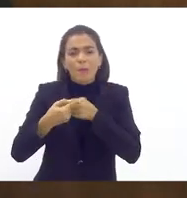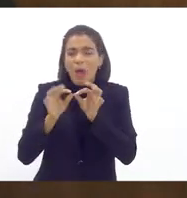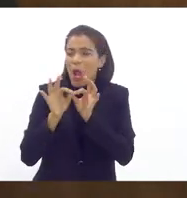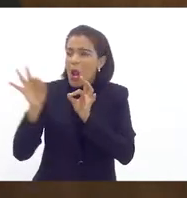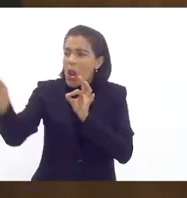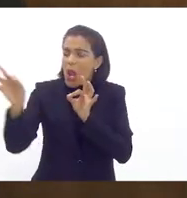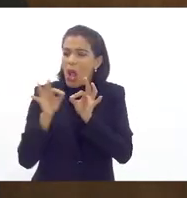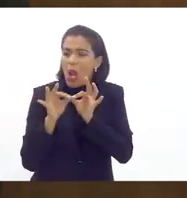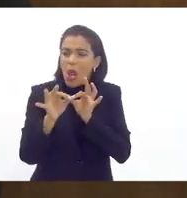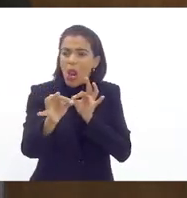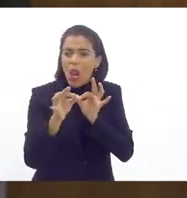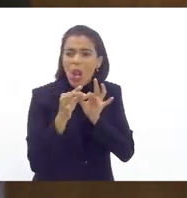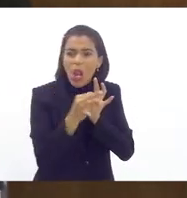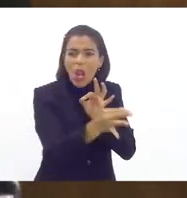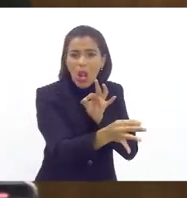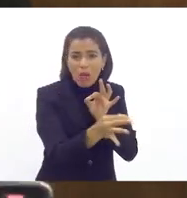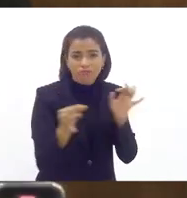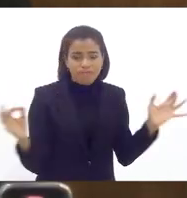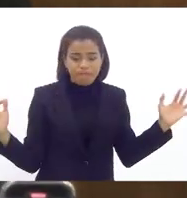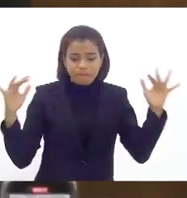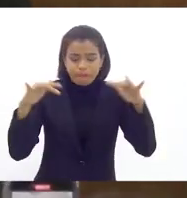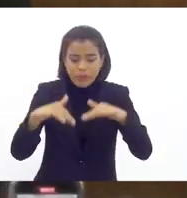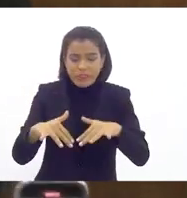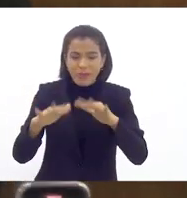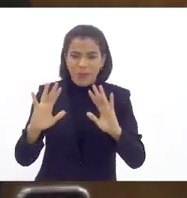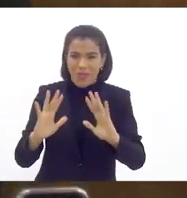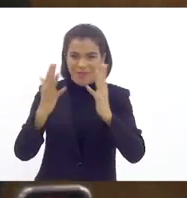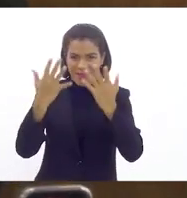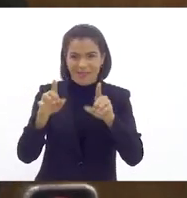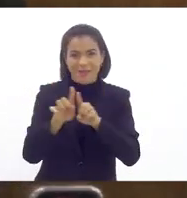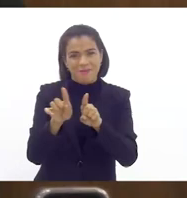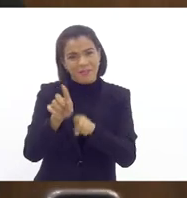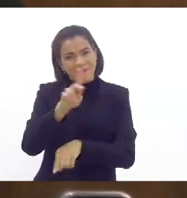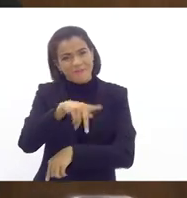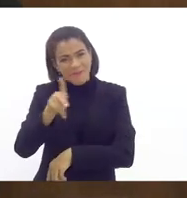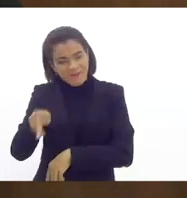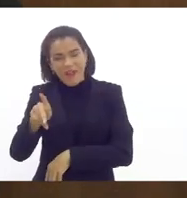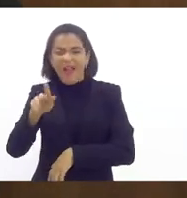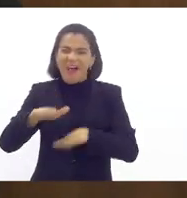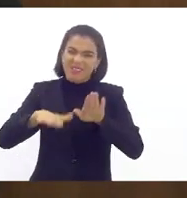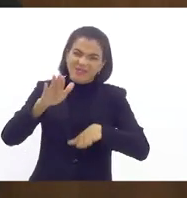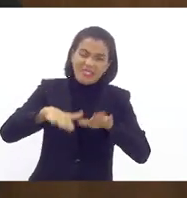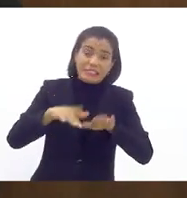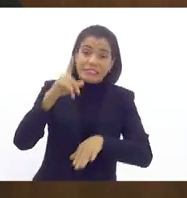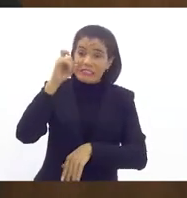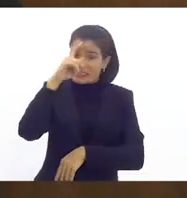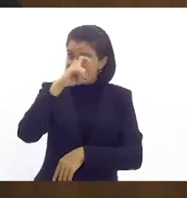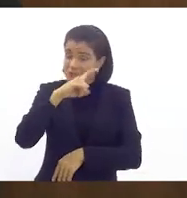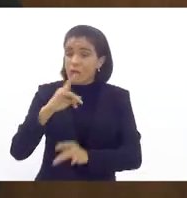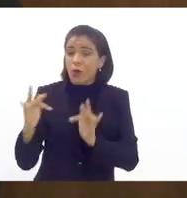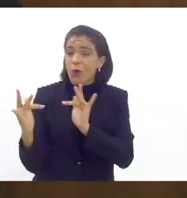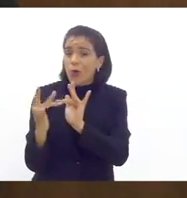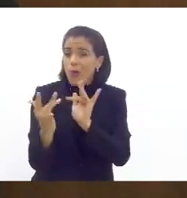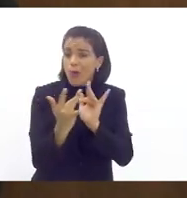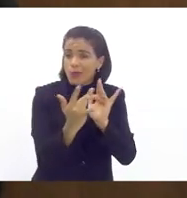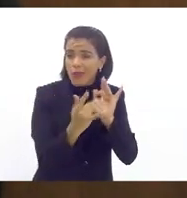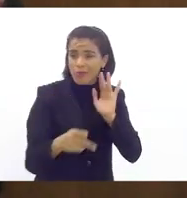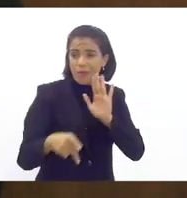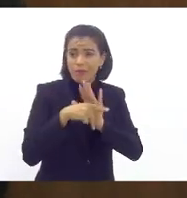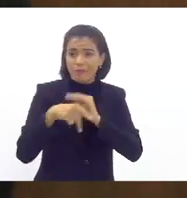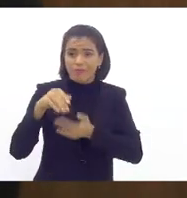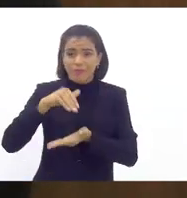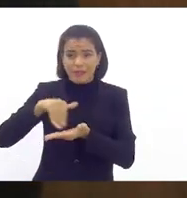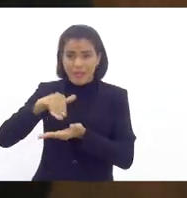longas, para virem para os nossos eventos. Os professores também, gente, vezes, muitas vezes, tem dificuldade de ter contato com a própria Secretaria de